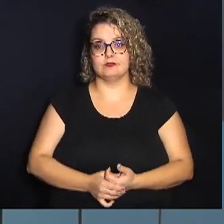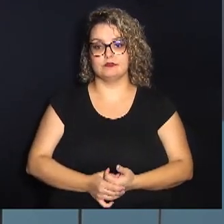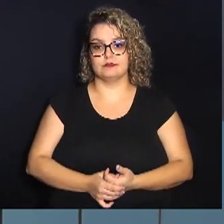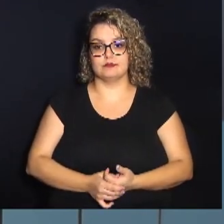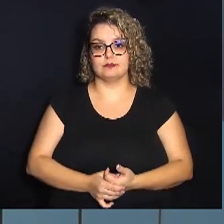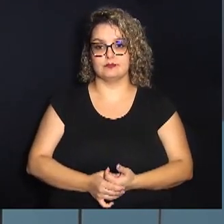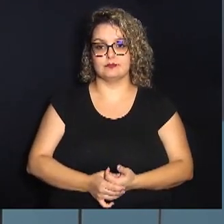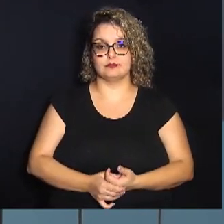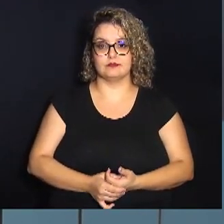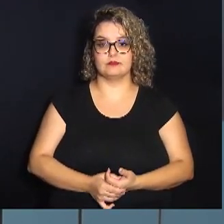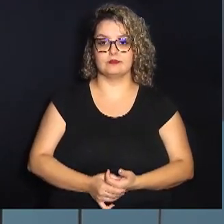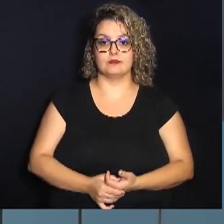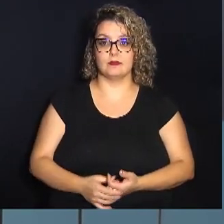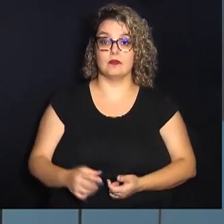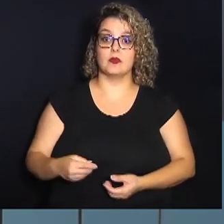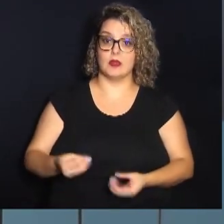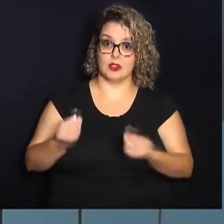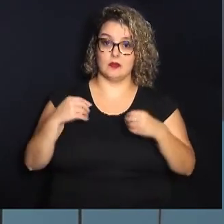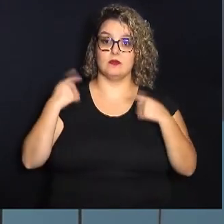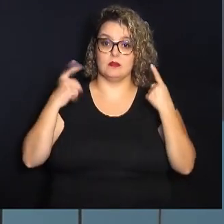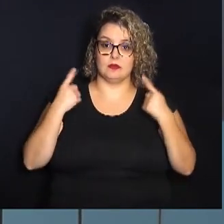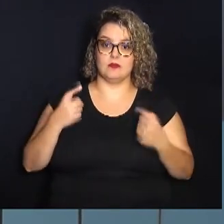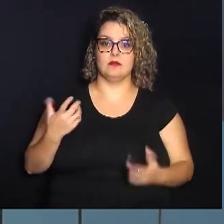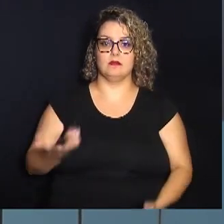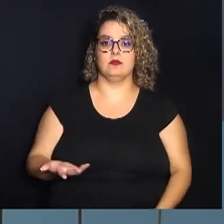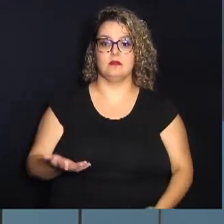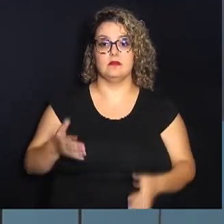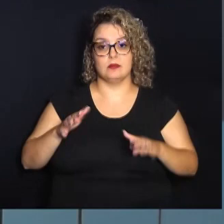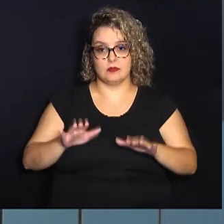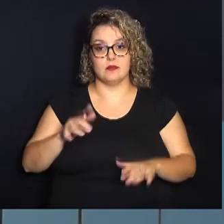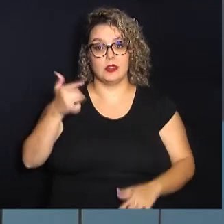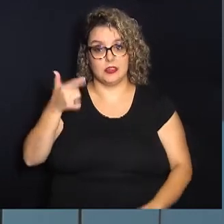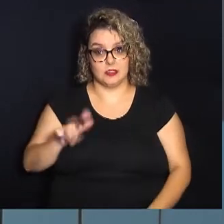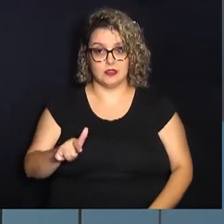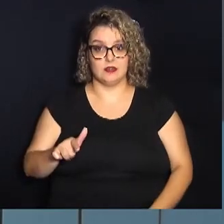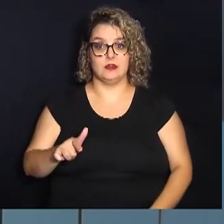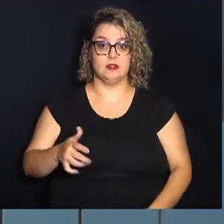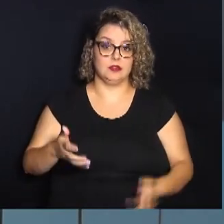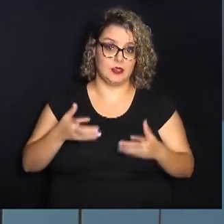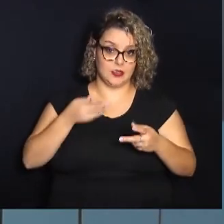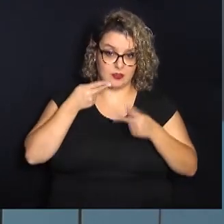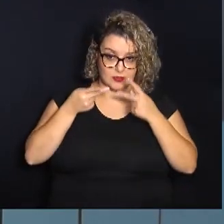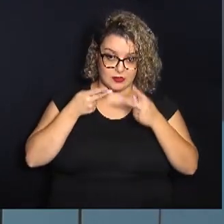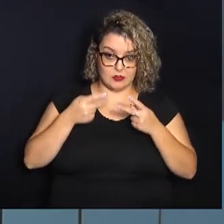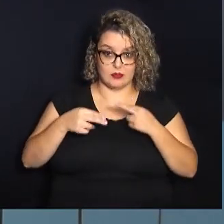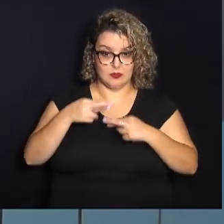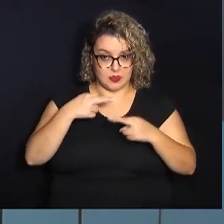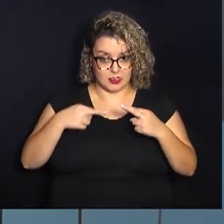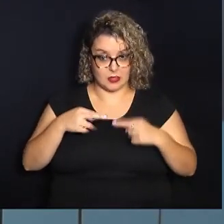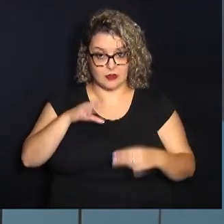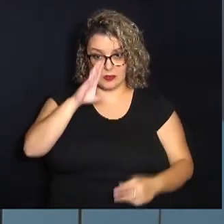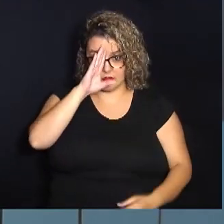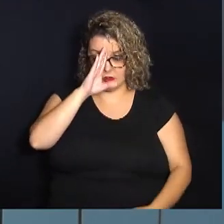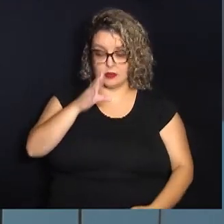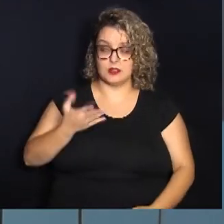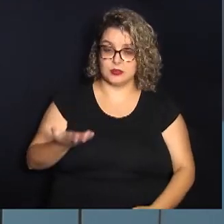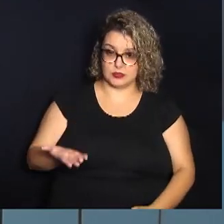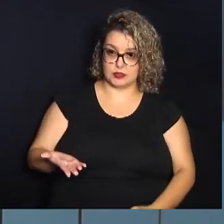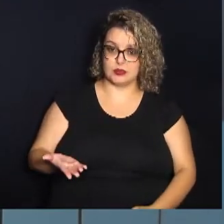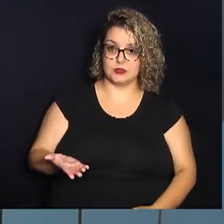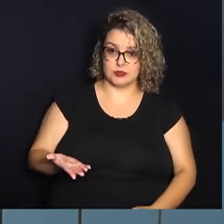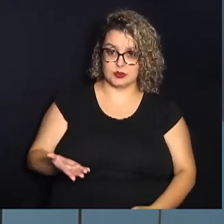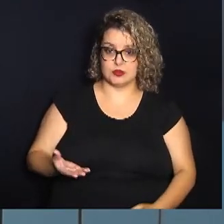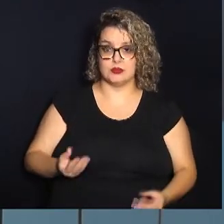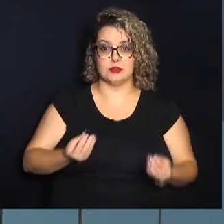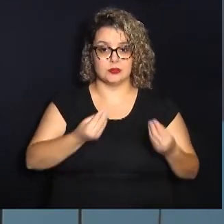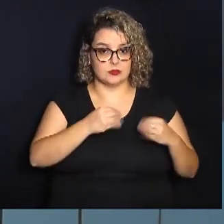isso nos preocupa muito. Porém, mais uma vez, eu quero fazer uma ligação direta com a questão da